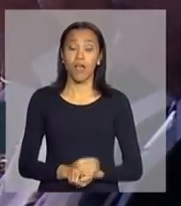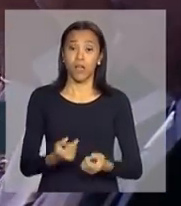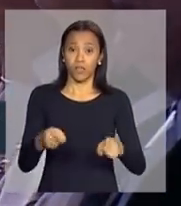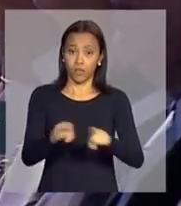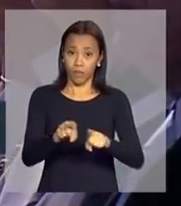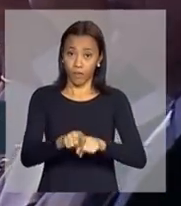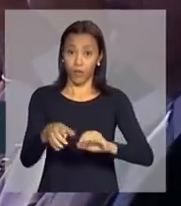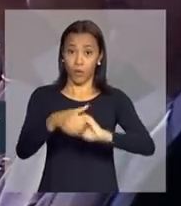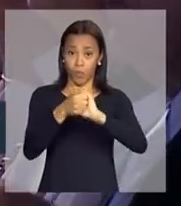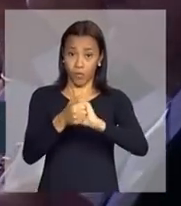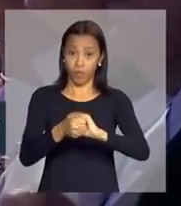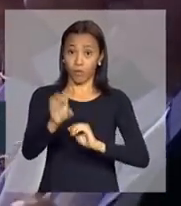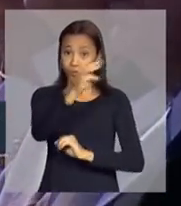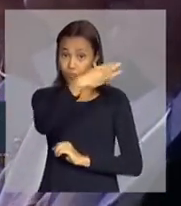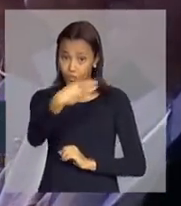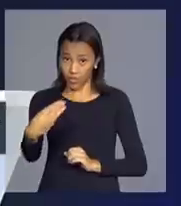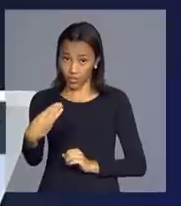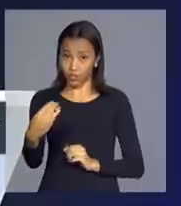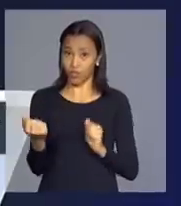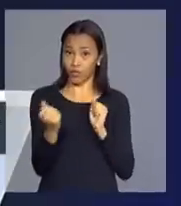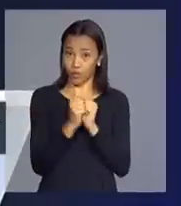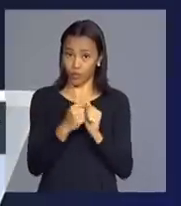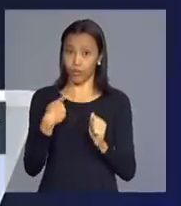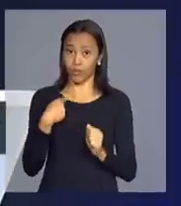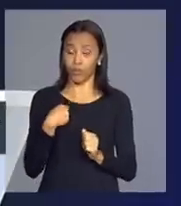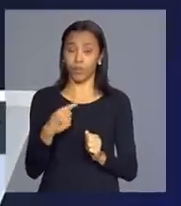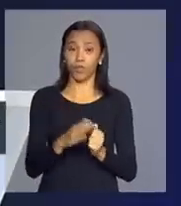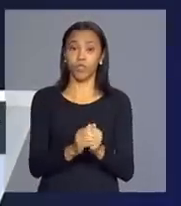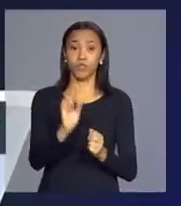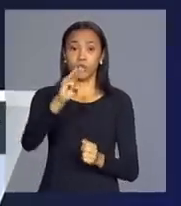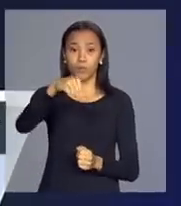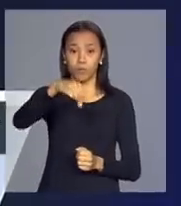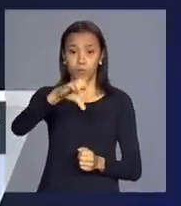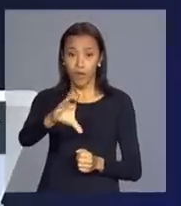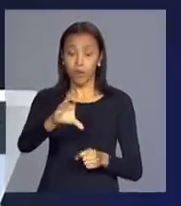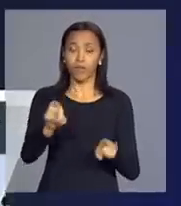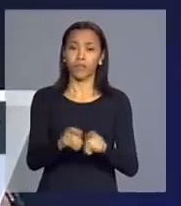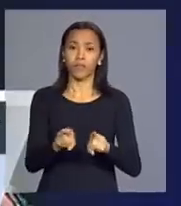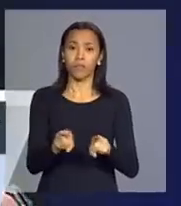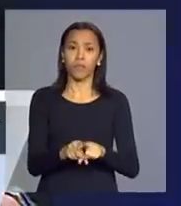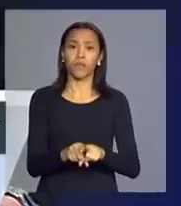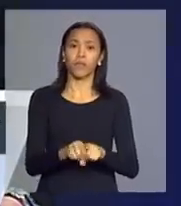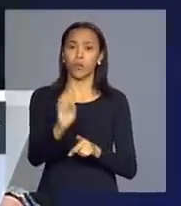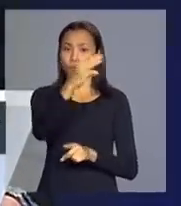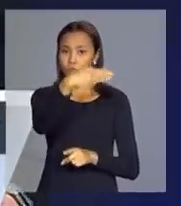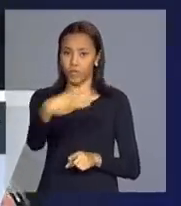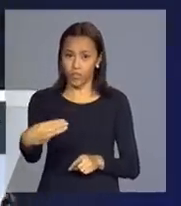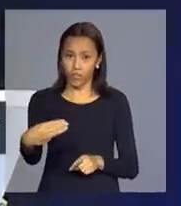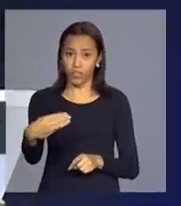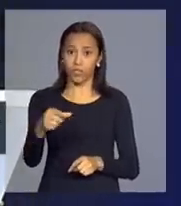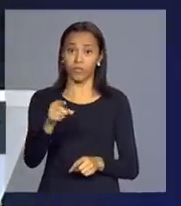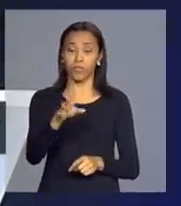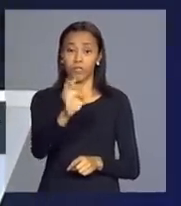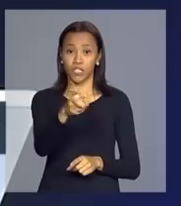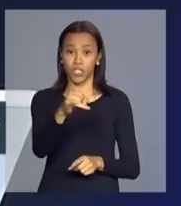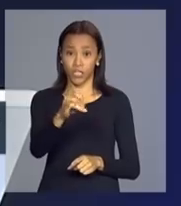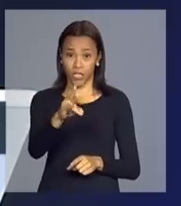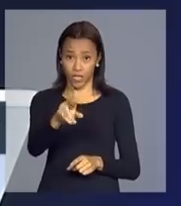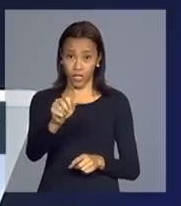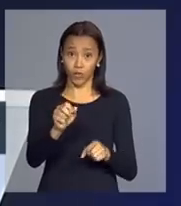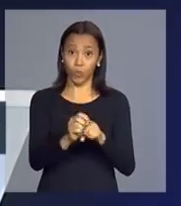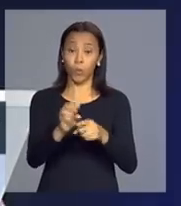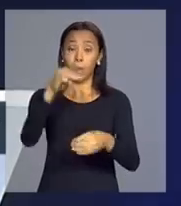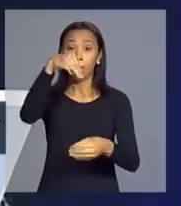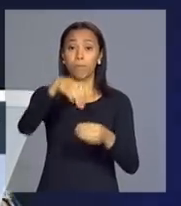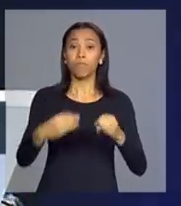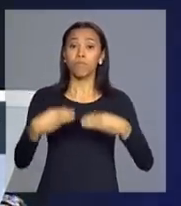Cumprimentar os ministros de Estado que me acompanham, Aloysio Mercadante, da Educação, Alessandro Teixeira, interino do